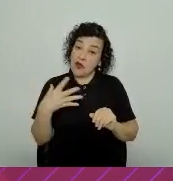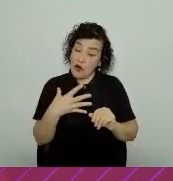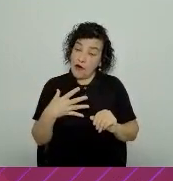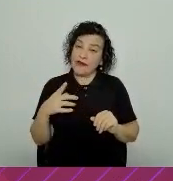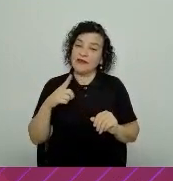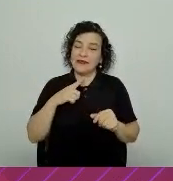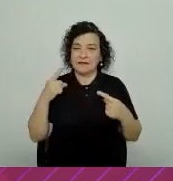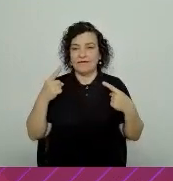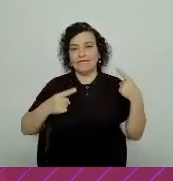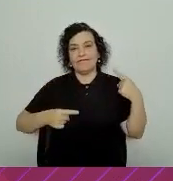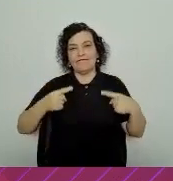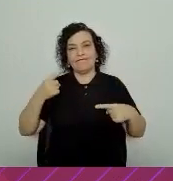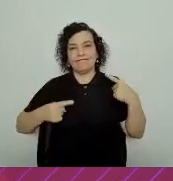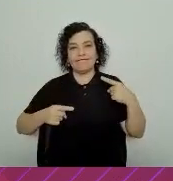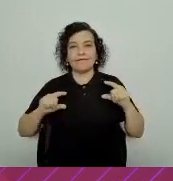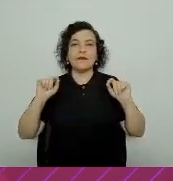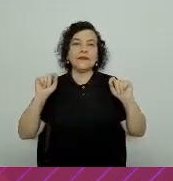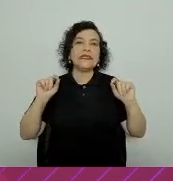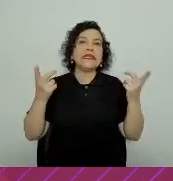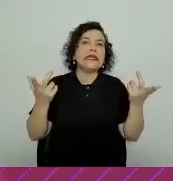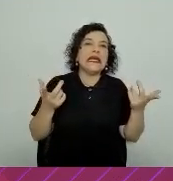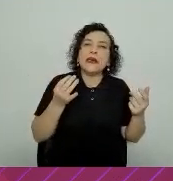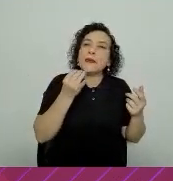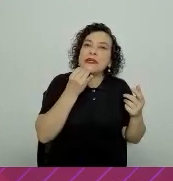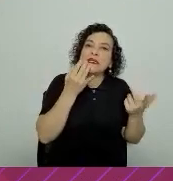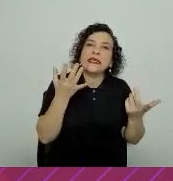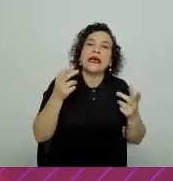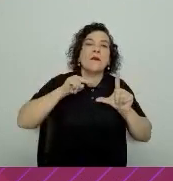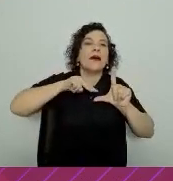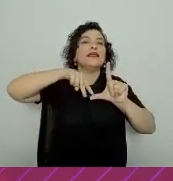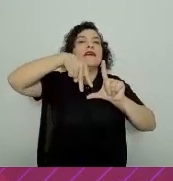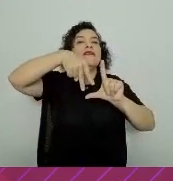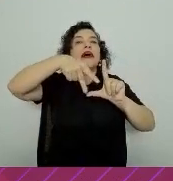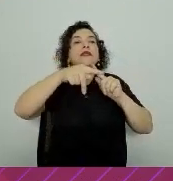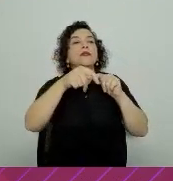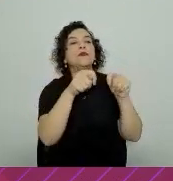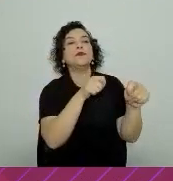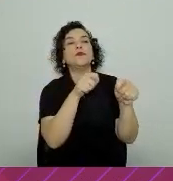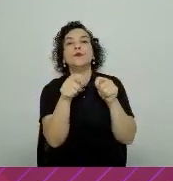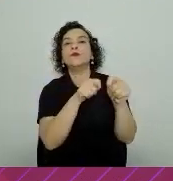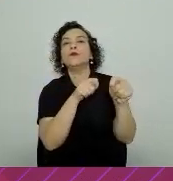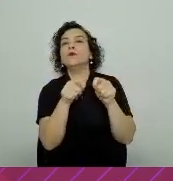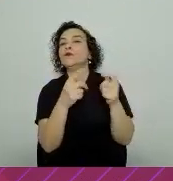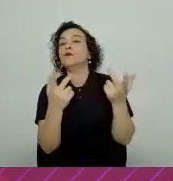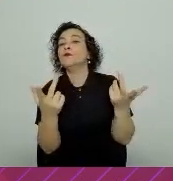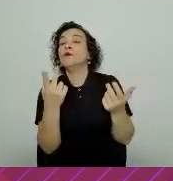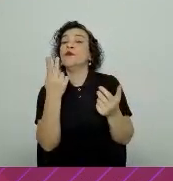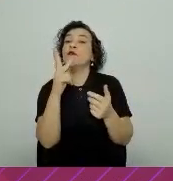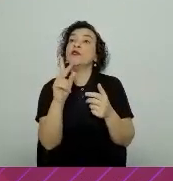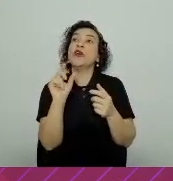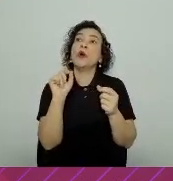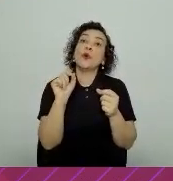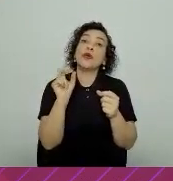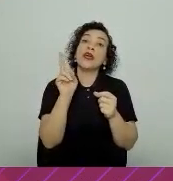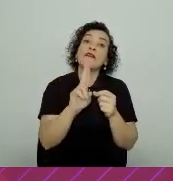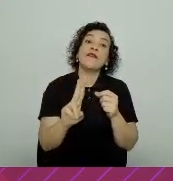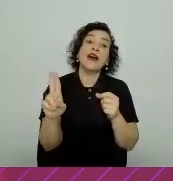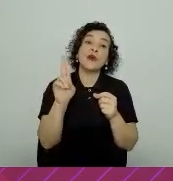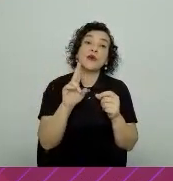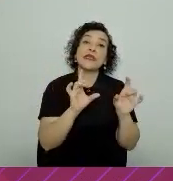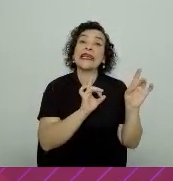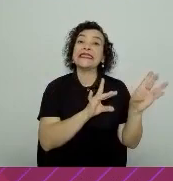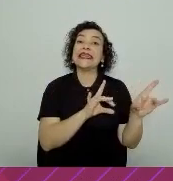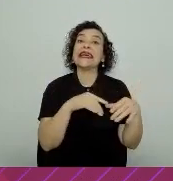discussão ainda quem vai governar a internet quer dizer Cometa verso que mecanismos você vai ter mas assim aí eu não quis Trazer isso agora